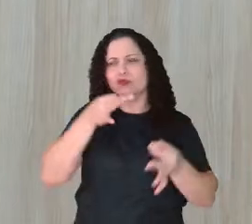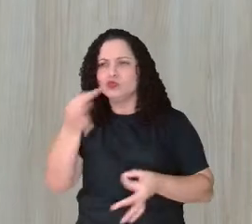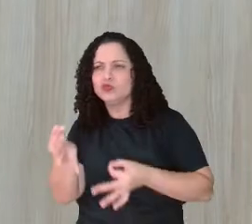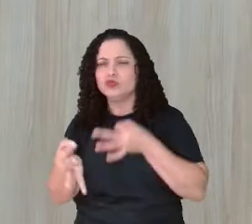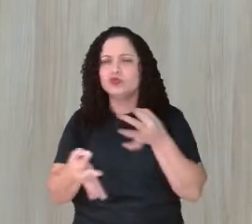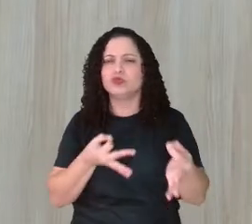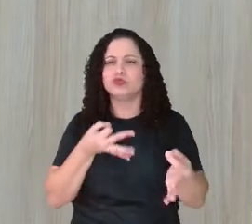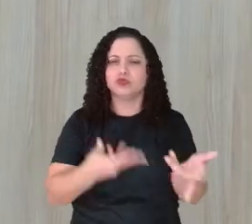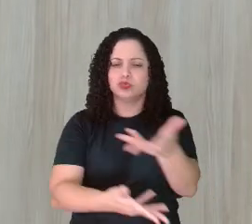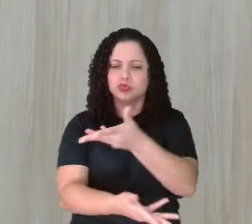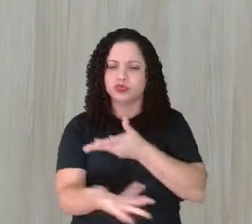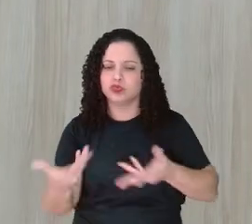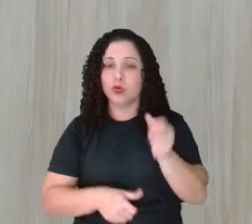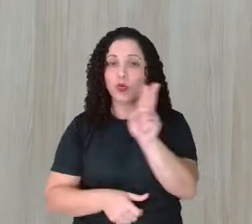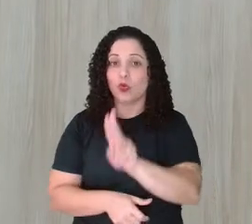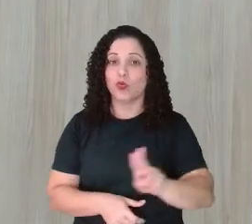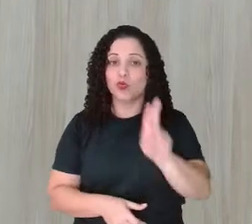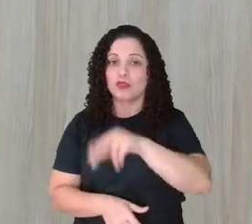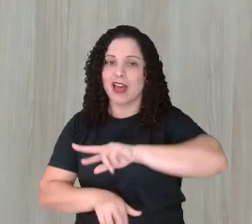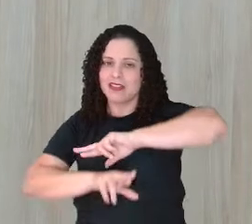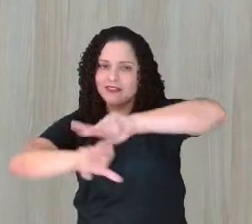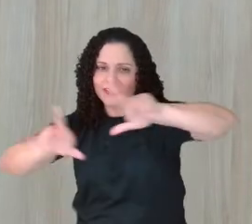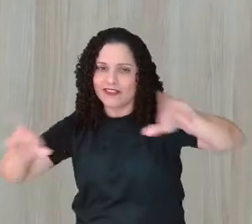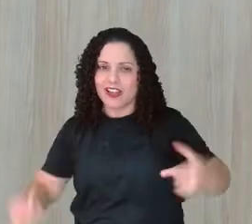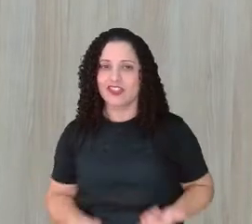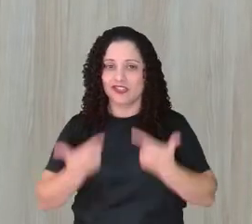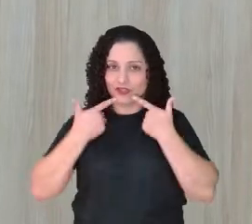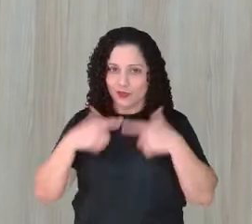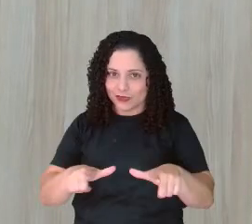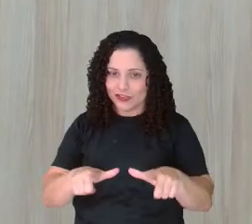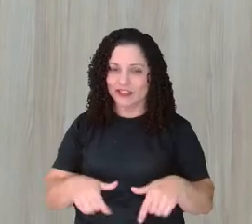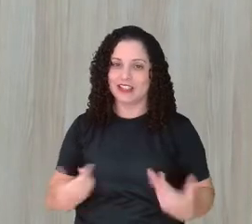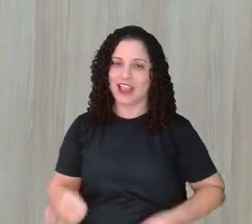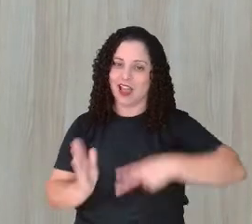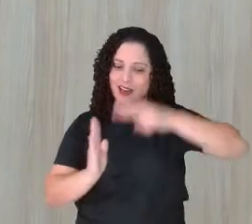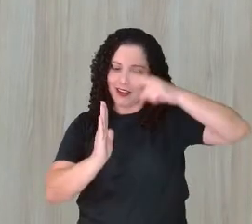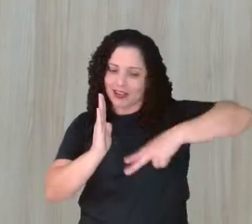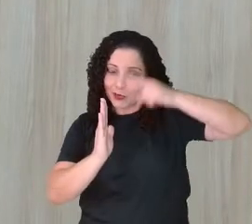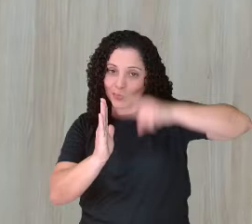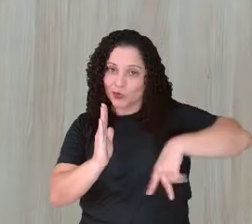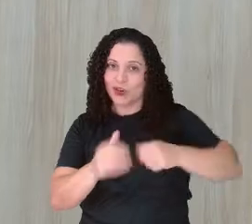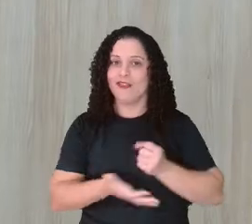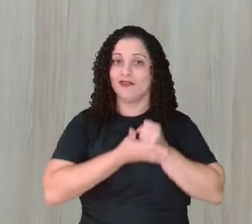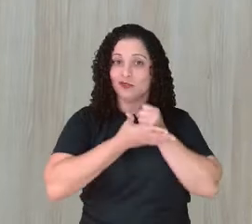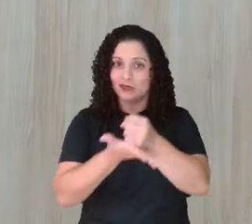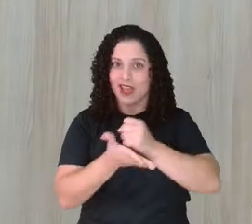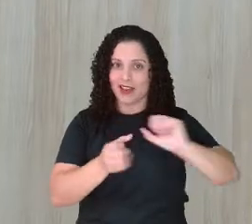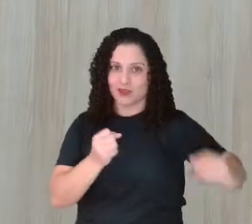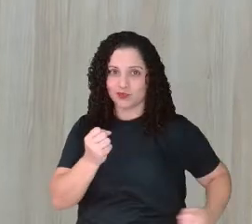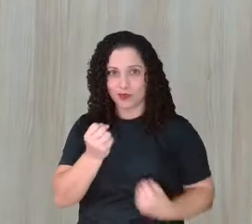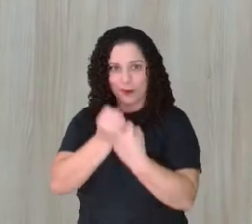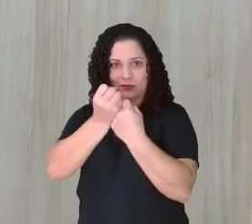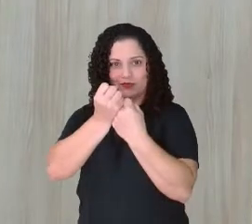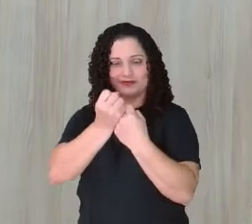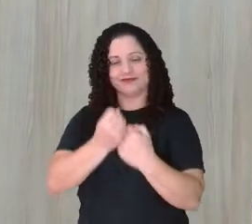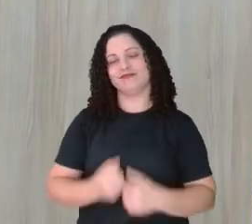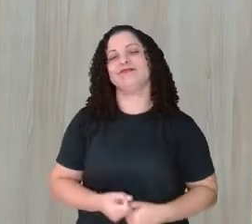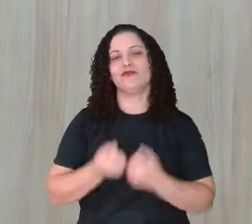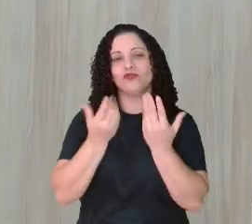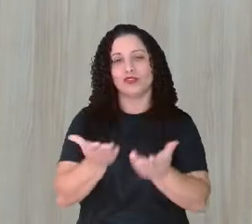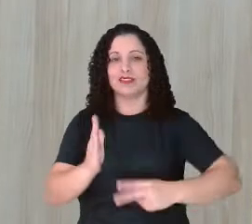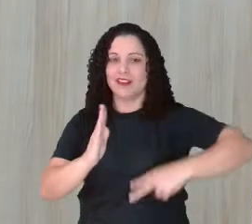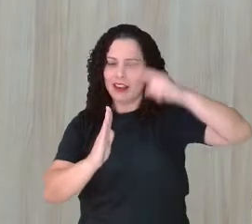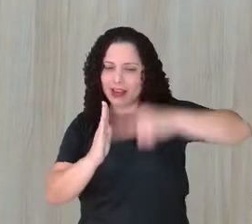outro, saber usar os diferentes níveis de linguagem, e a leitura vai te ajudar nisso, tá? Então, quanto mais você